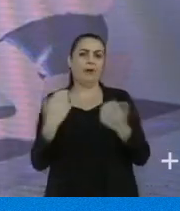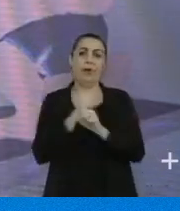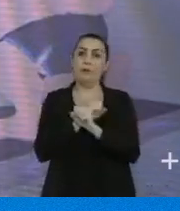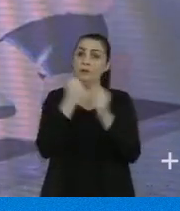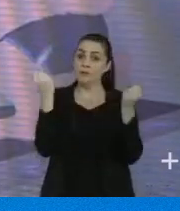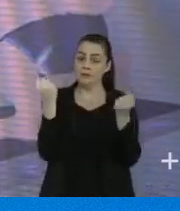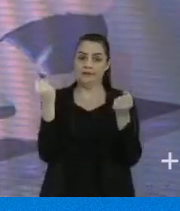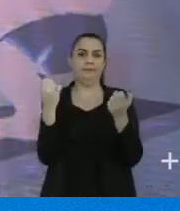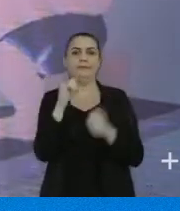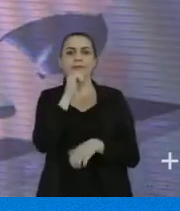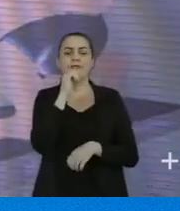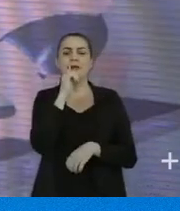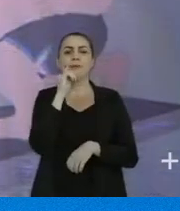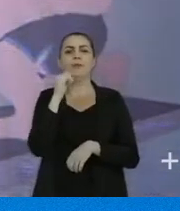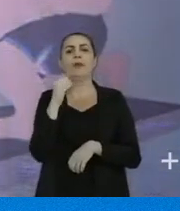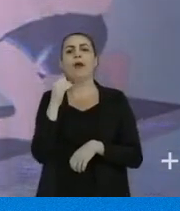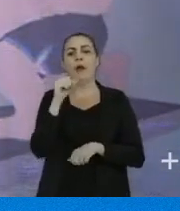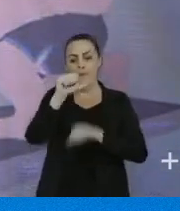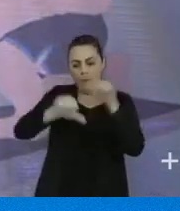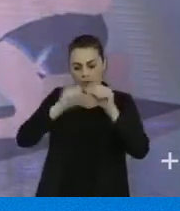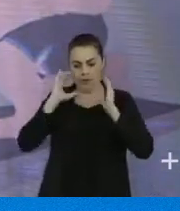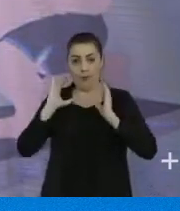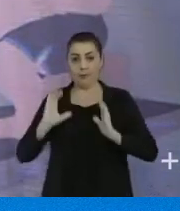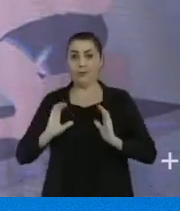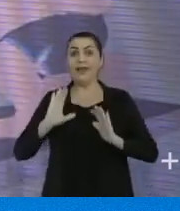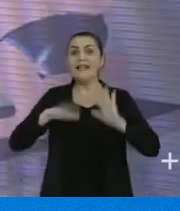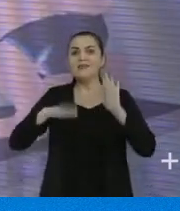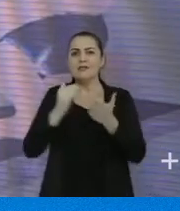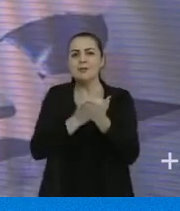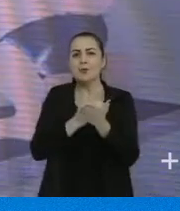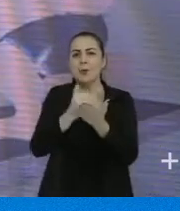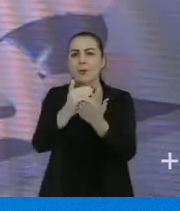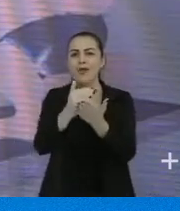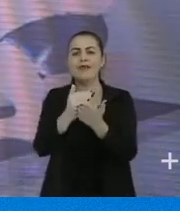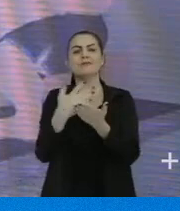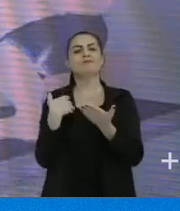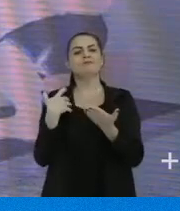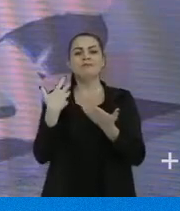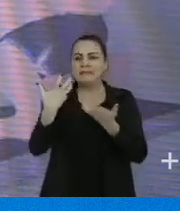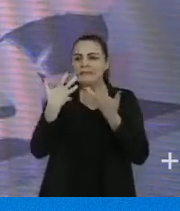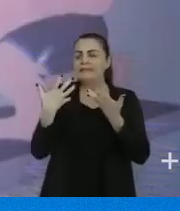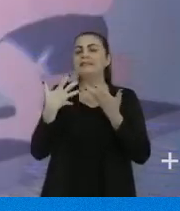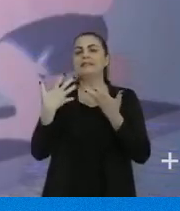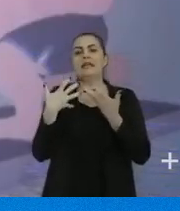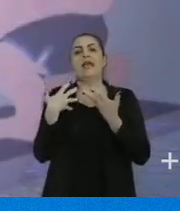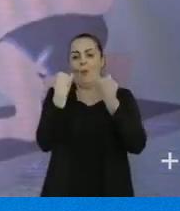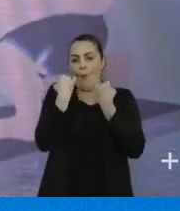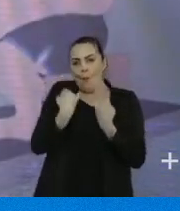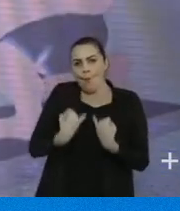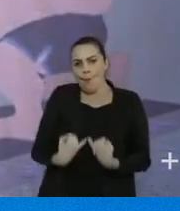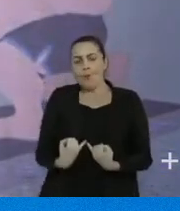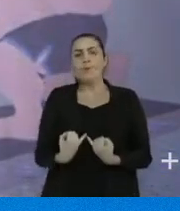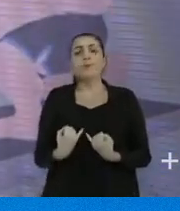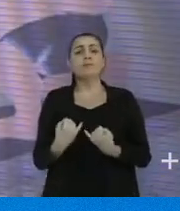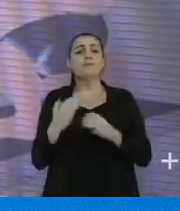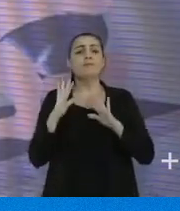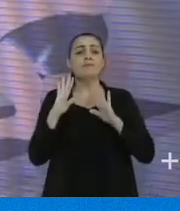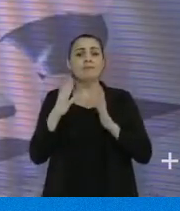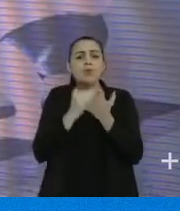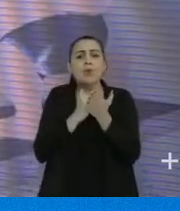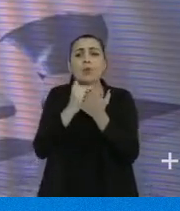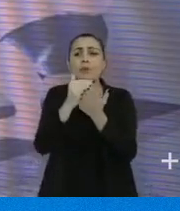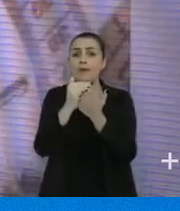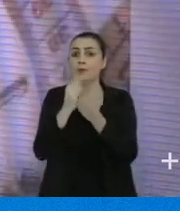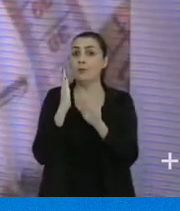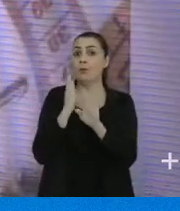começo fica mais empolgado, com medo da doença, mas tem uma tendência muito forte a sair desse padrão, mas como eu falei,